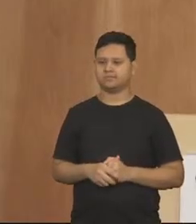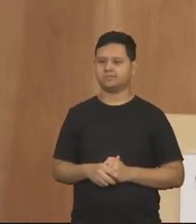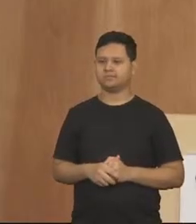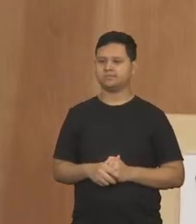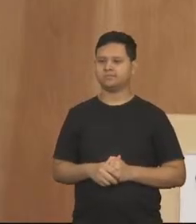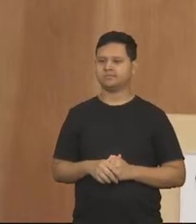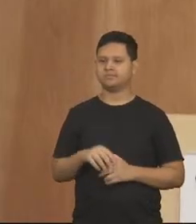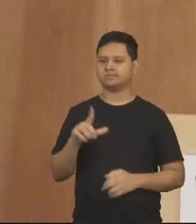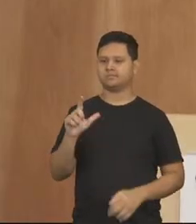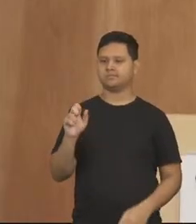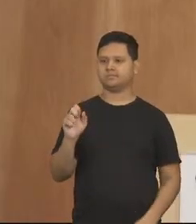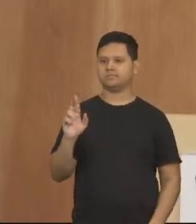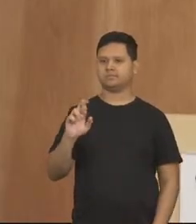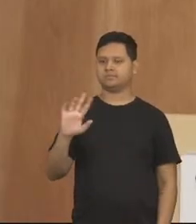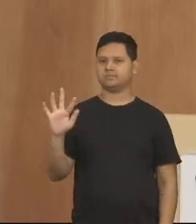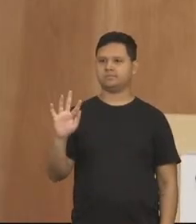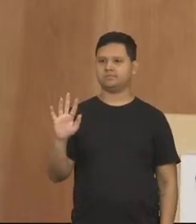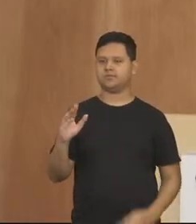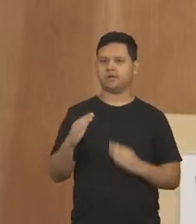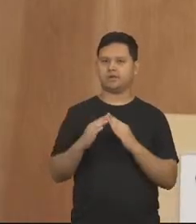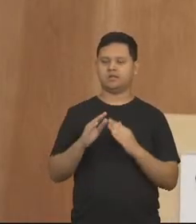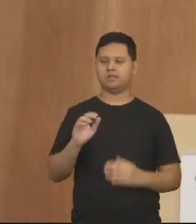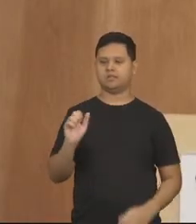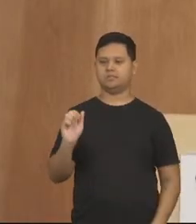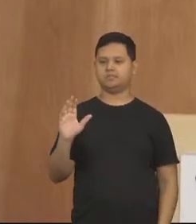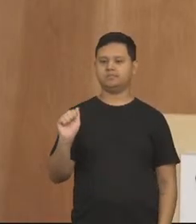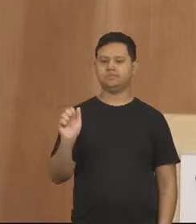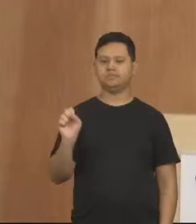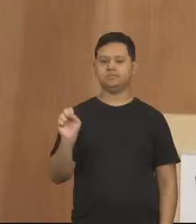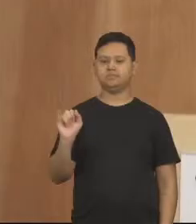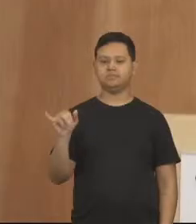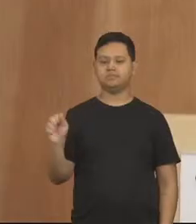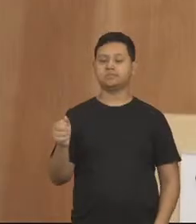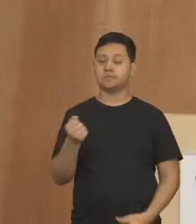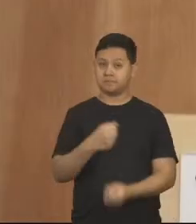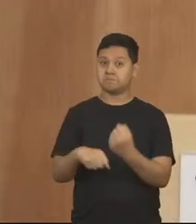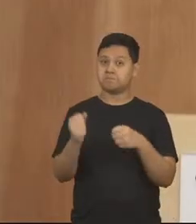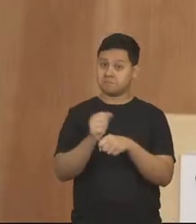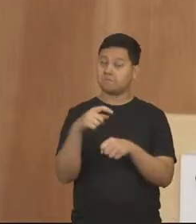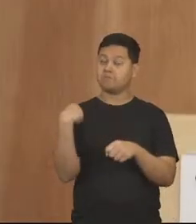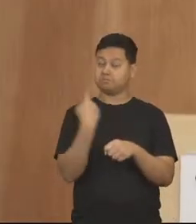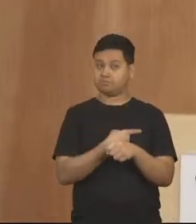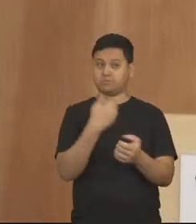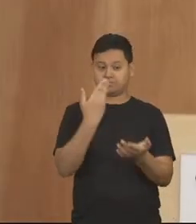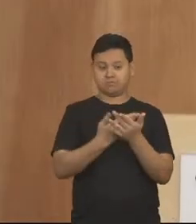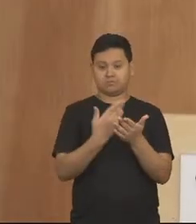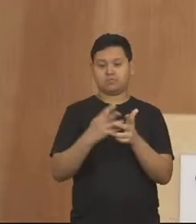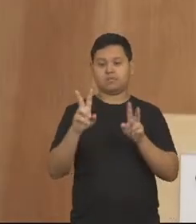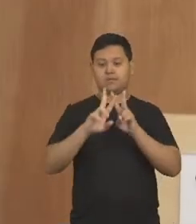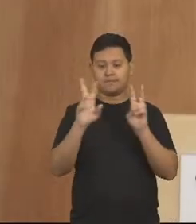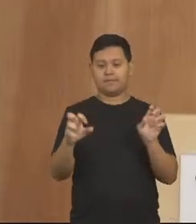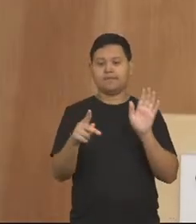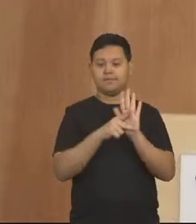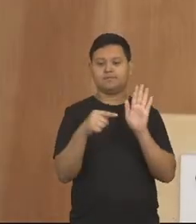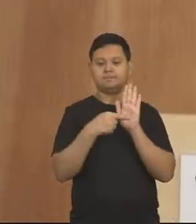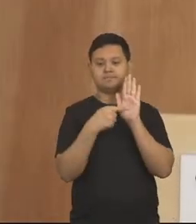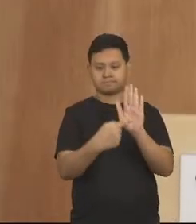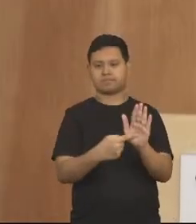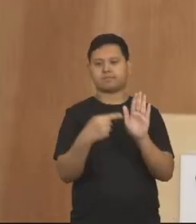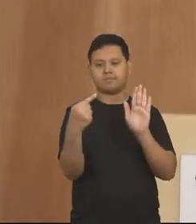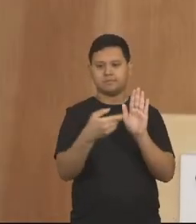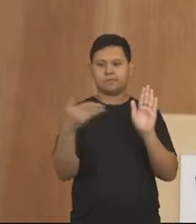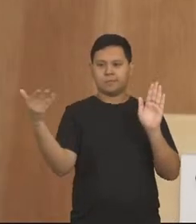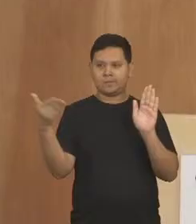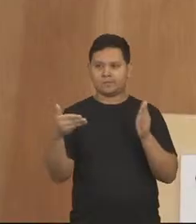Lar Fraterno da Cássia, mas, ano passado, a gente fez um estudo intensivo sobre essa propositura